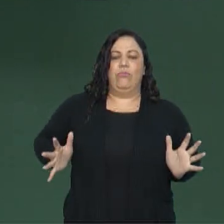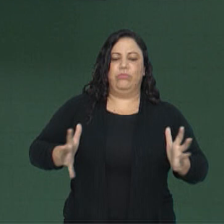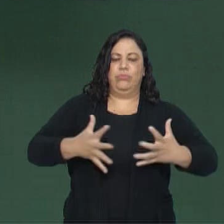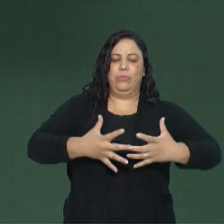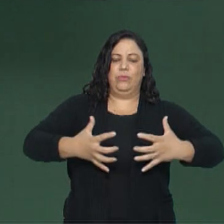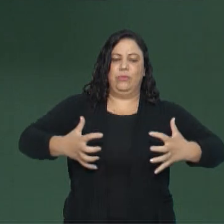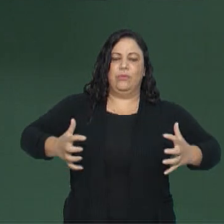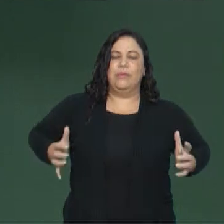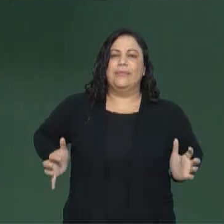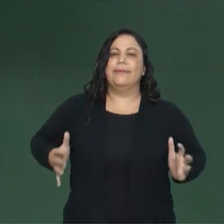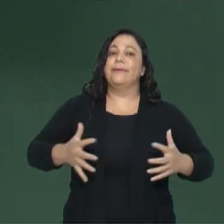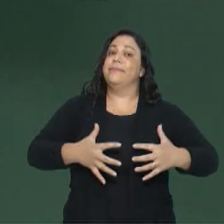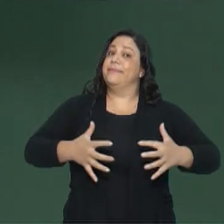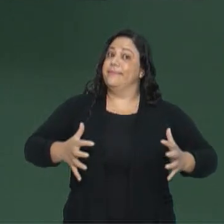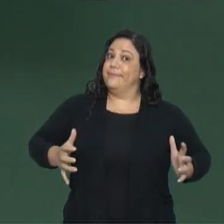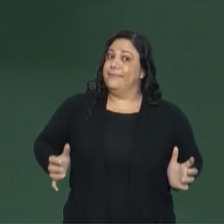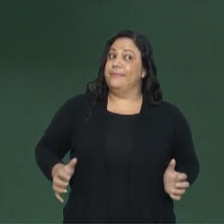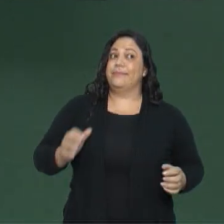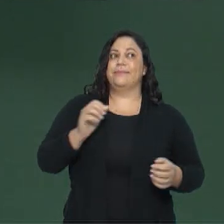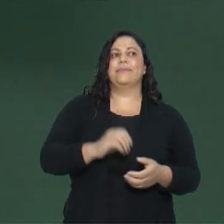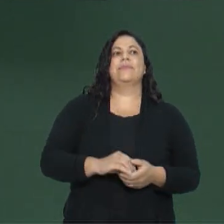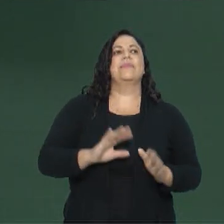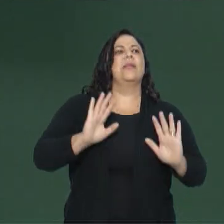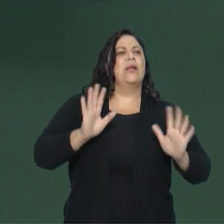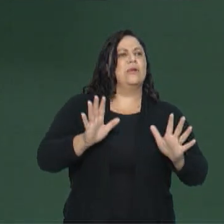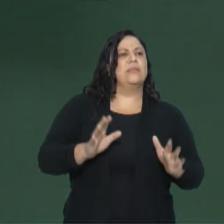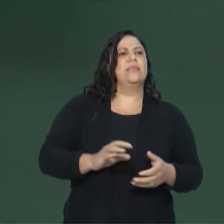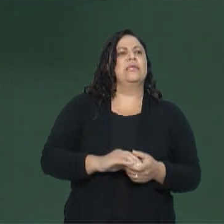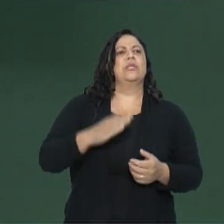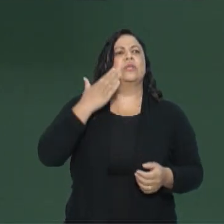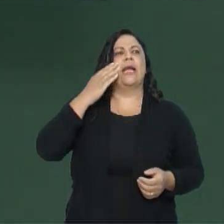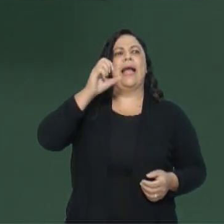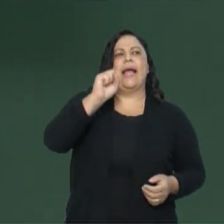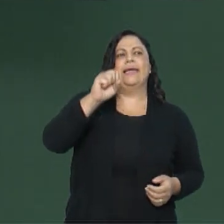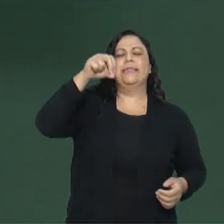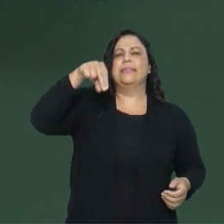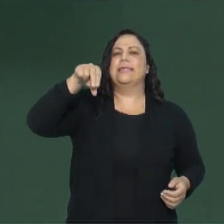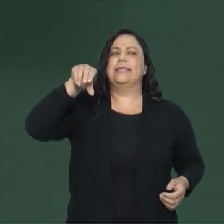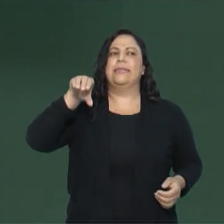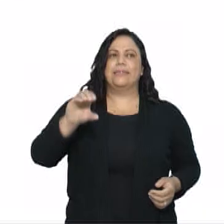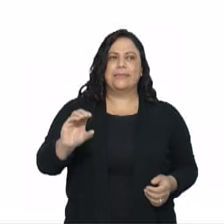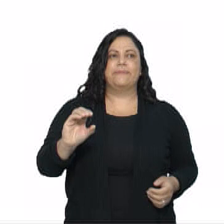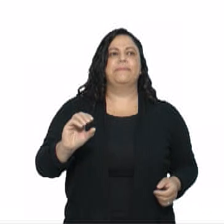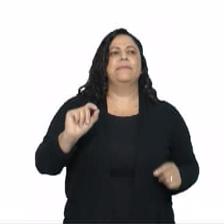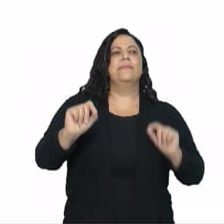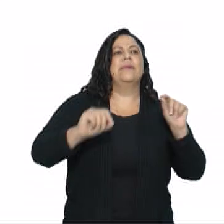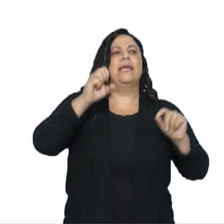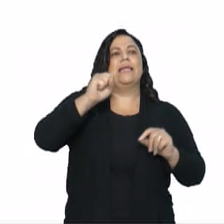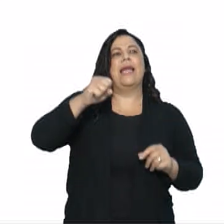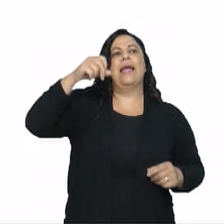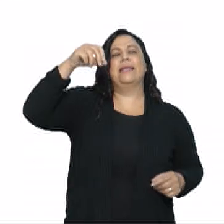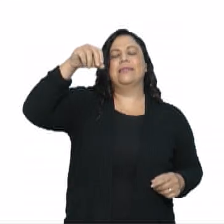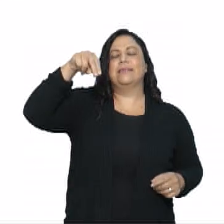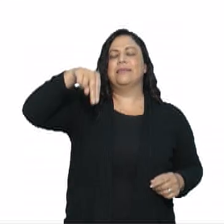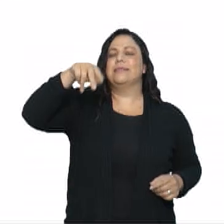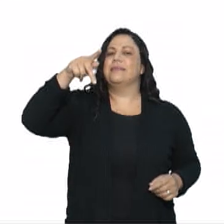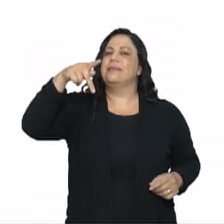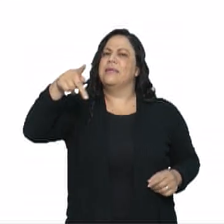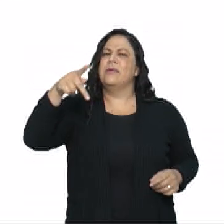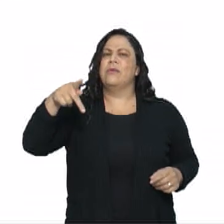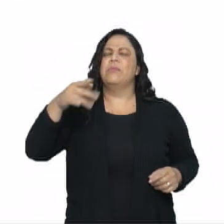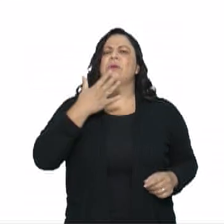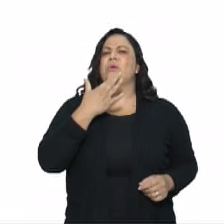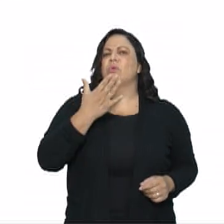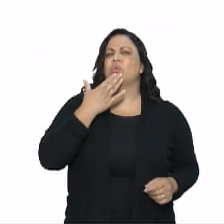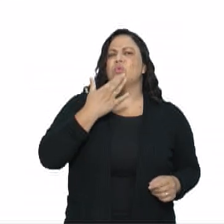de Sistema Nervoso Periférico. Observem a imagem e olhem as cores das letras que eu coloquei para vocês. Tudo que está